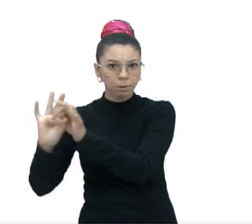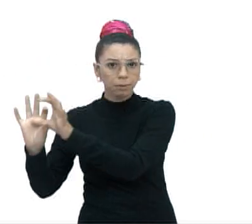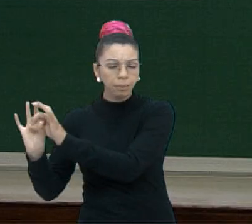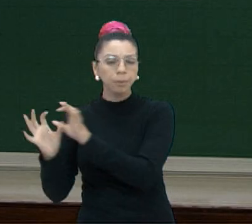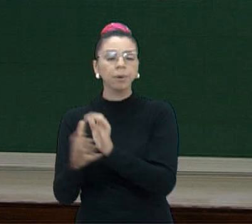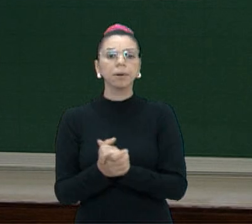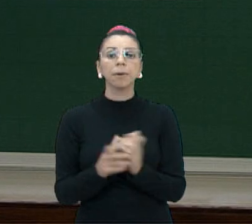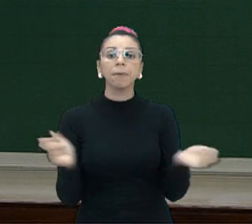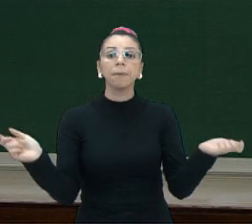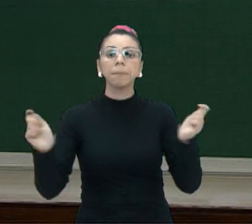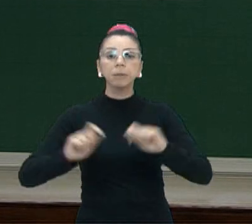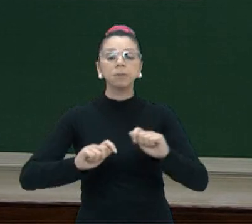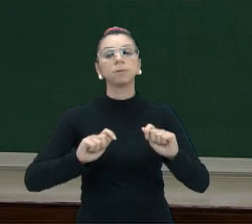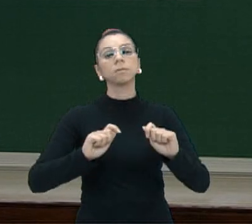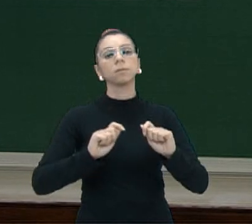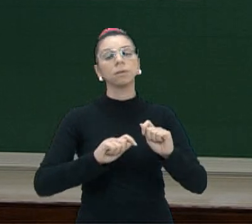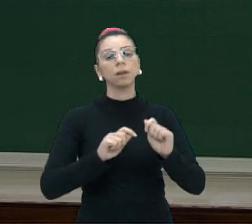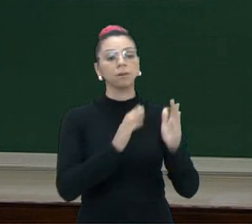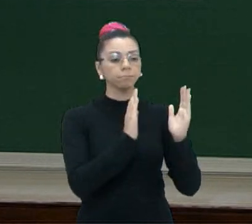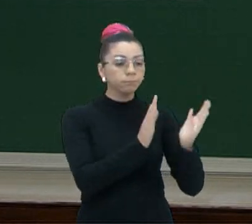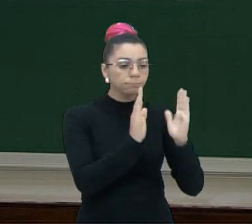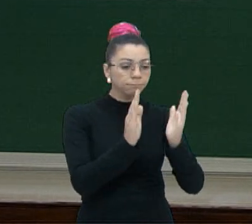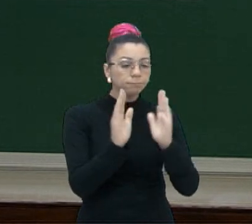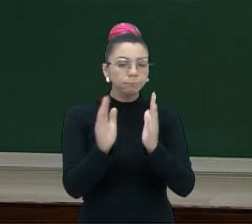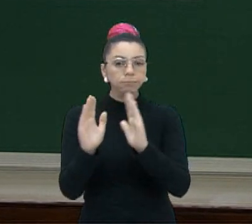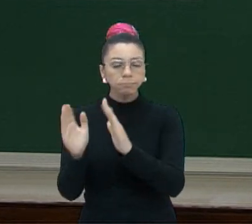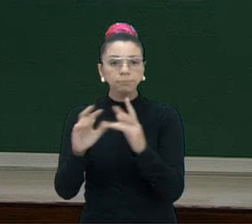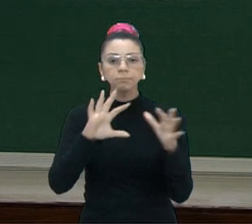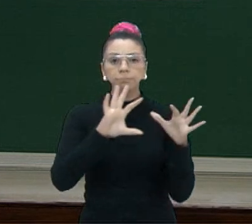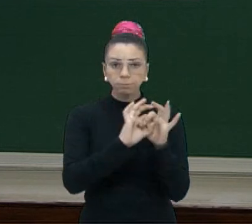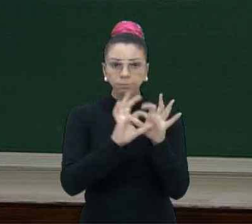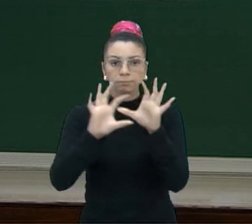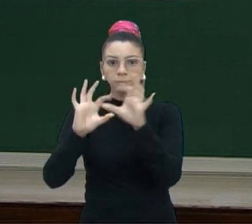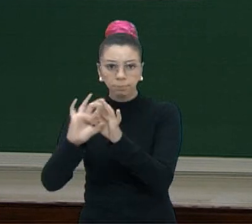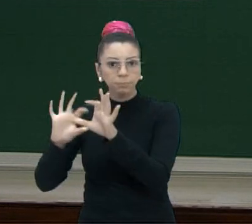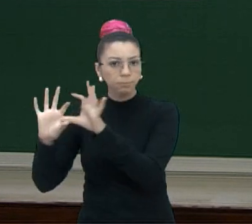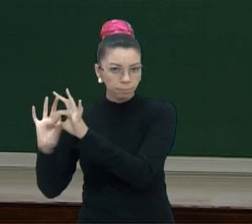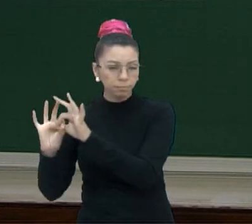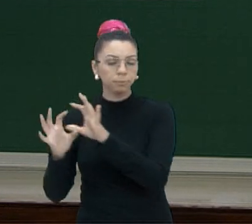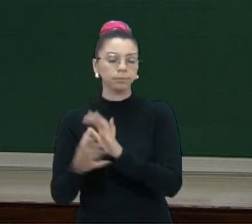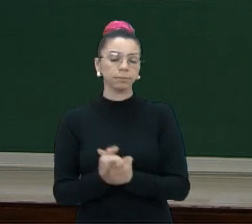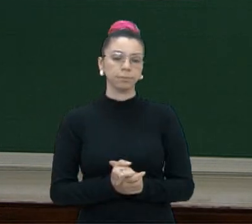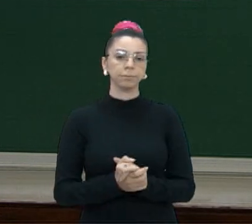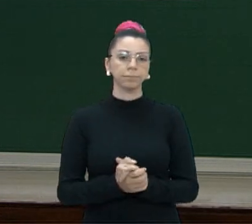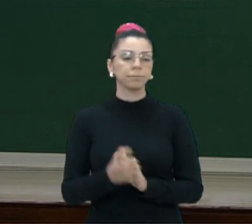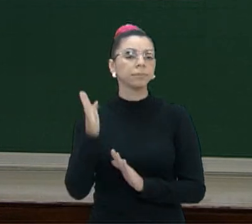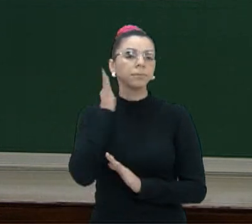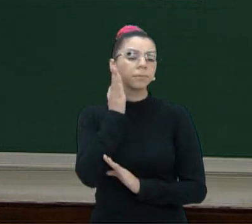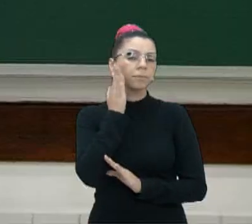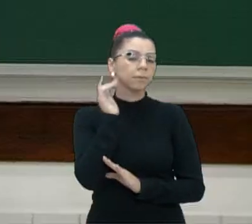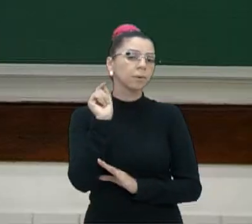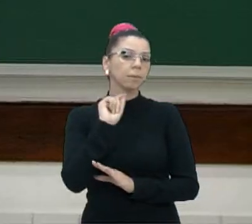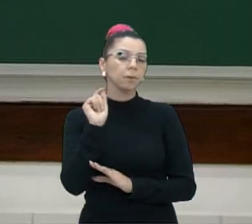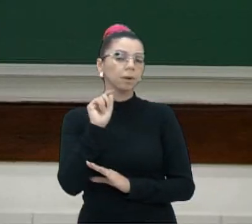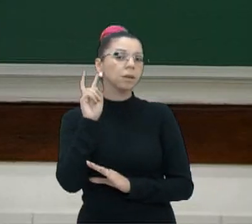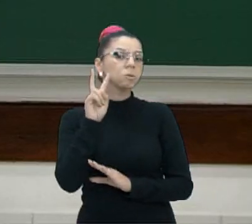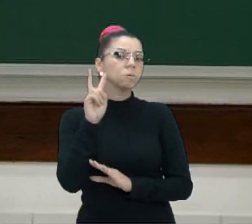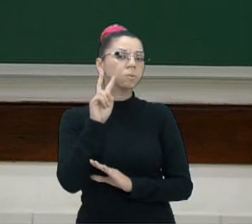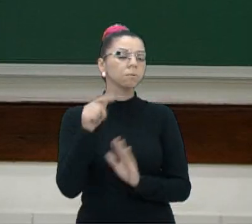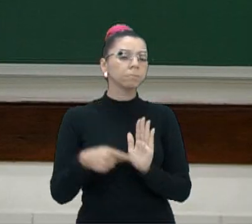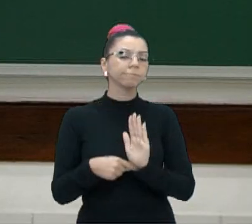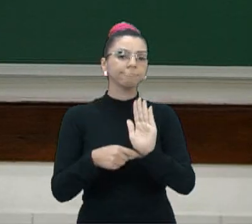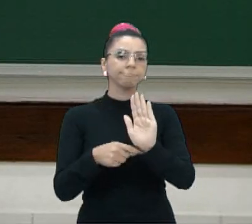precisam ter uma sequência ali que se liga uma à outra. E sabermos qual enredo